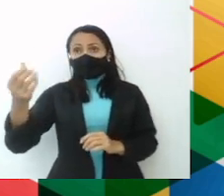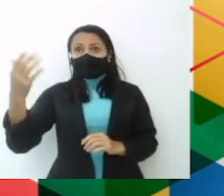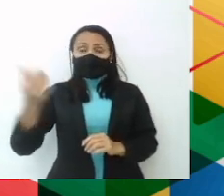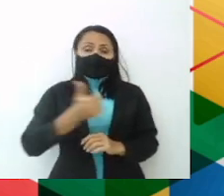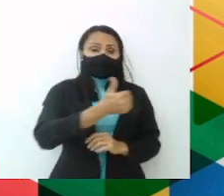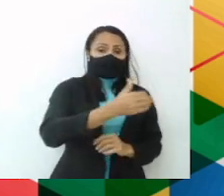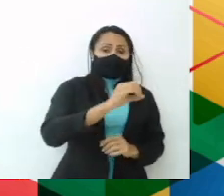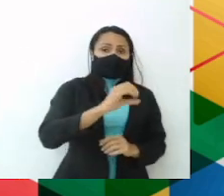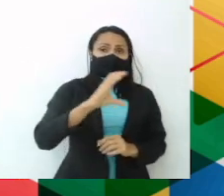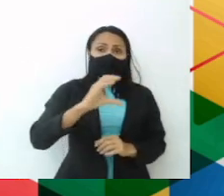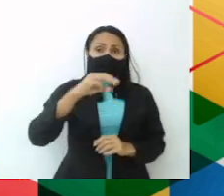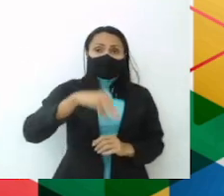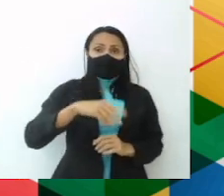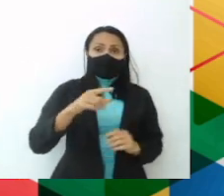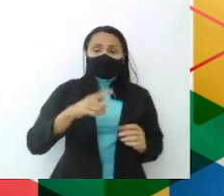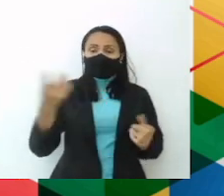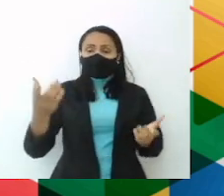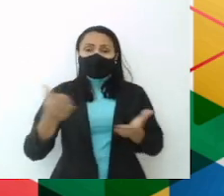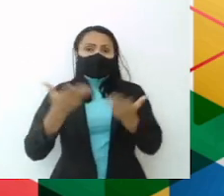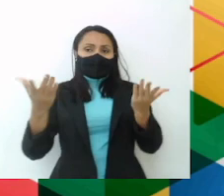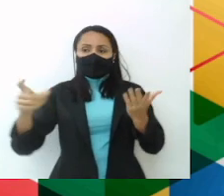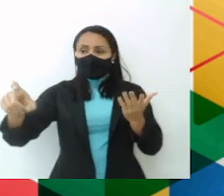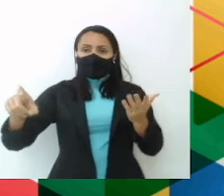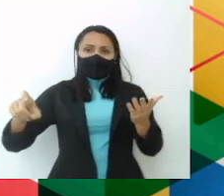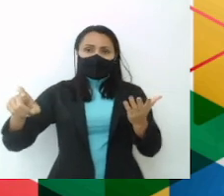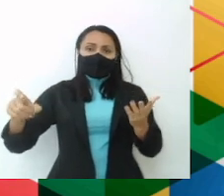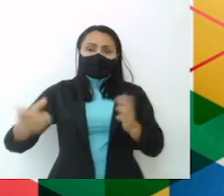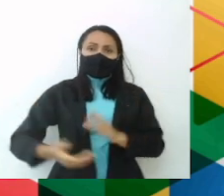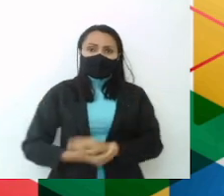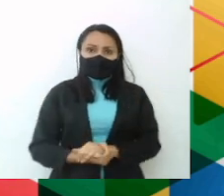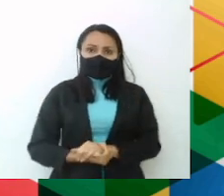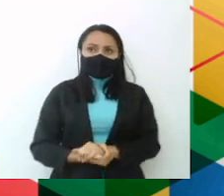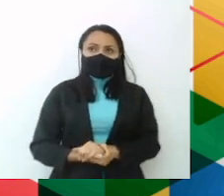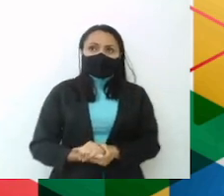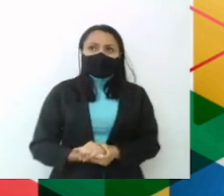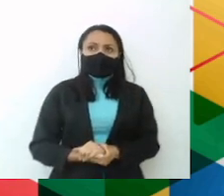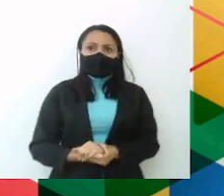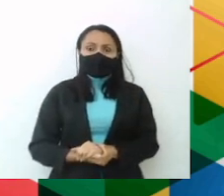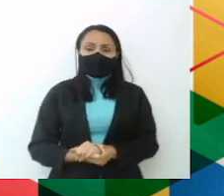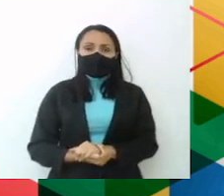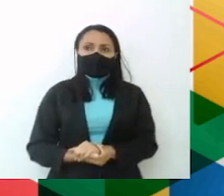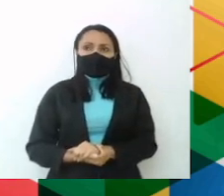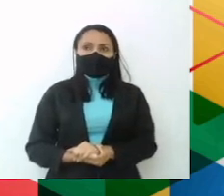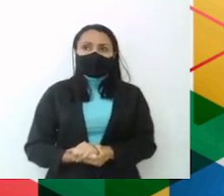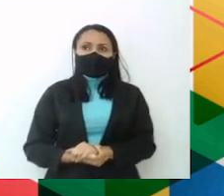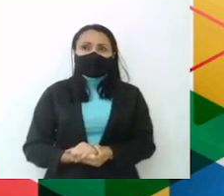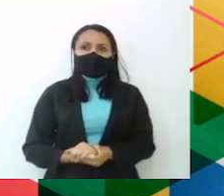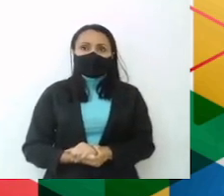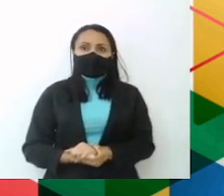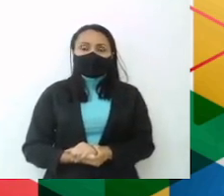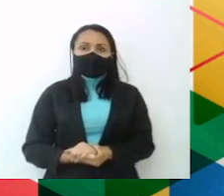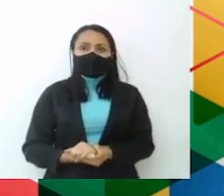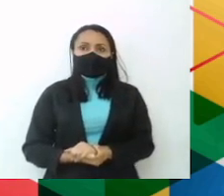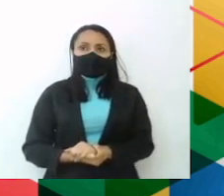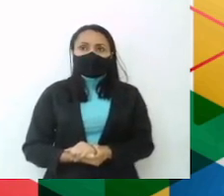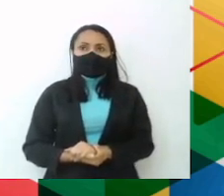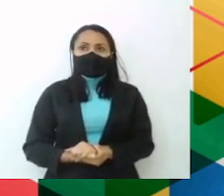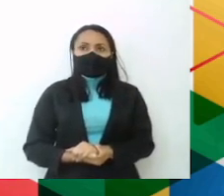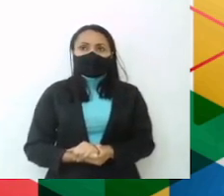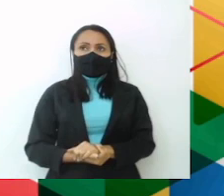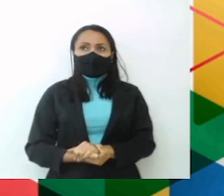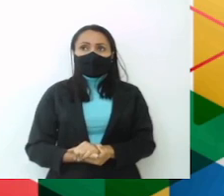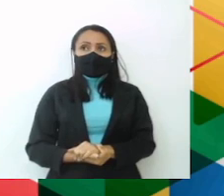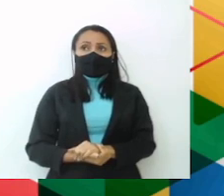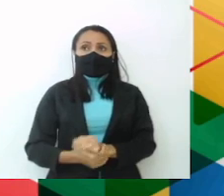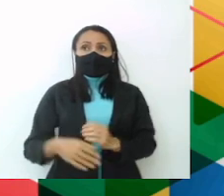a vela, mais tempo ela vai demorar para ser consumida. Regra de 3 simples e diretamente proporcional. E o 4